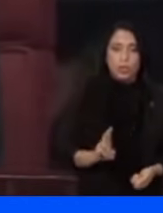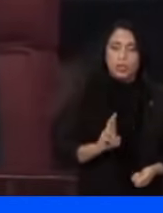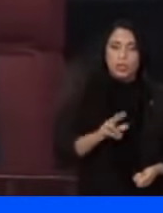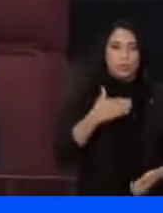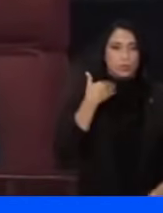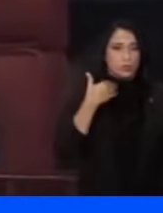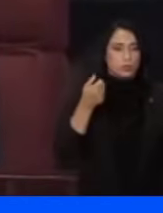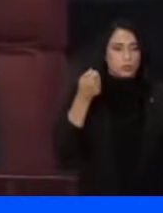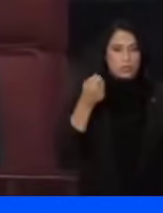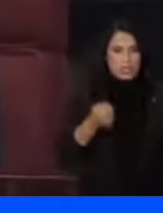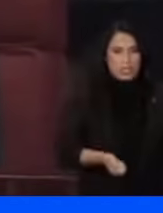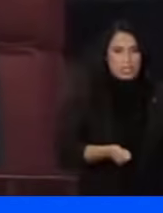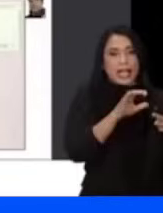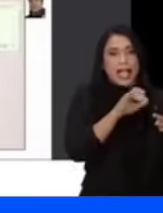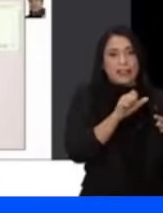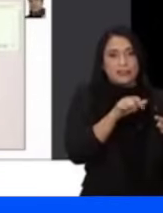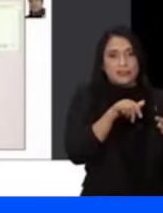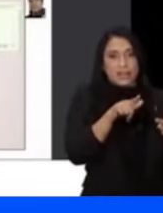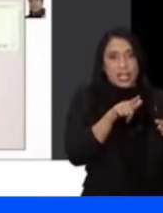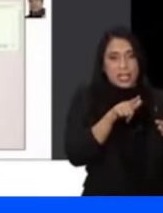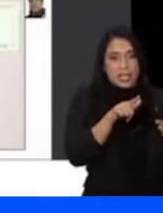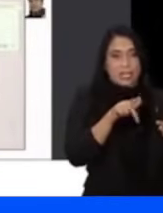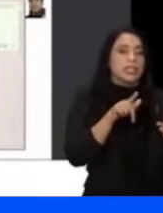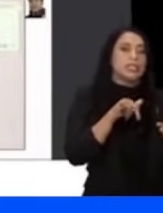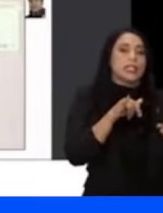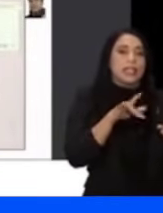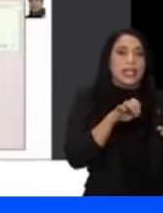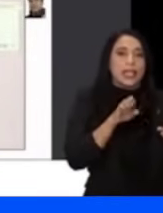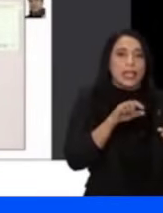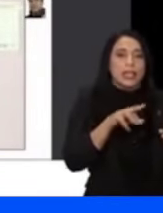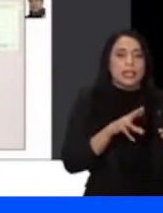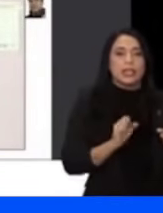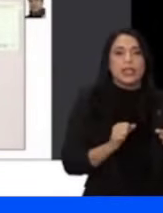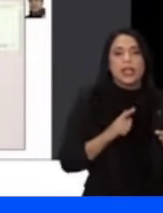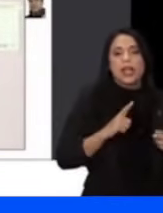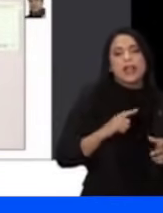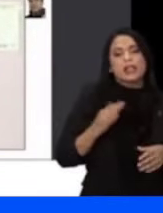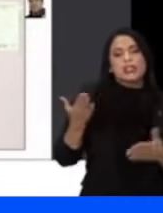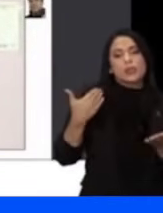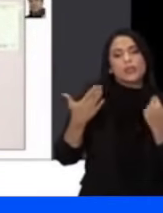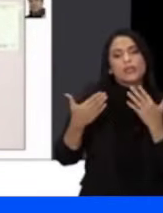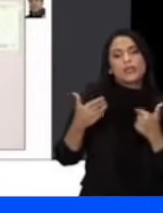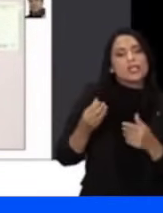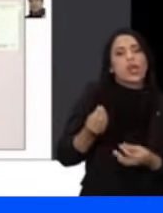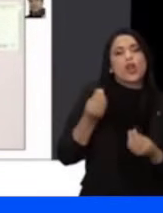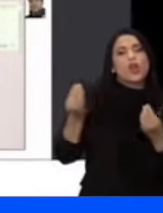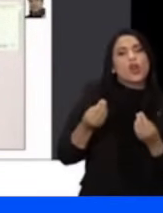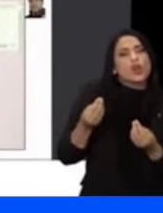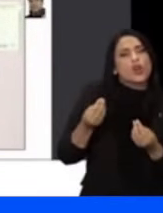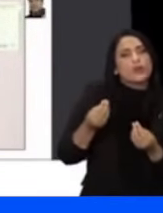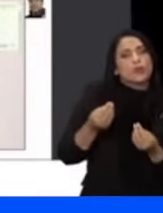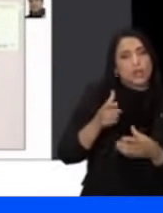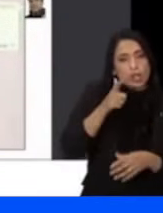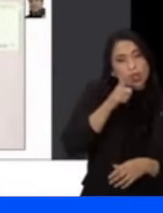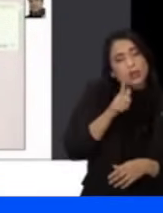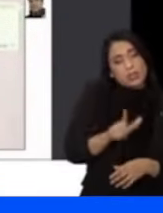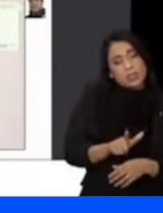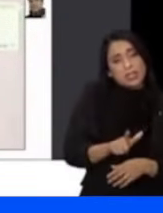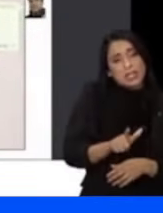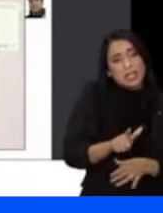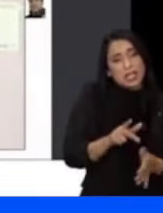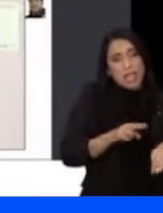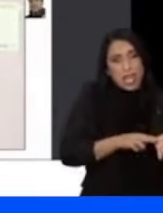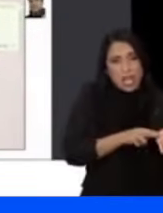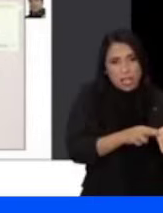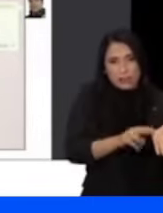juristas, são golpistas. Dizia, como foi a live? Boa, acho que conseguimos convencê-los a enviar somente ao